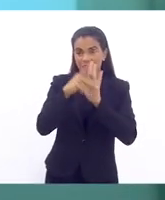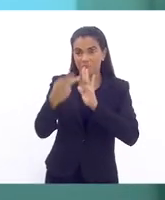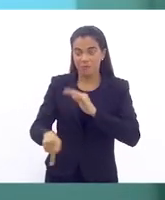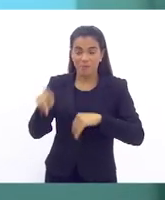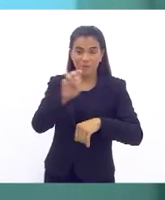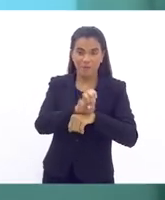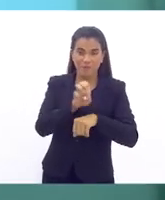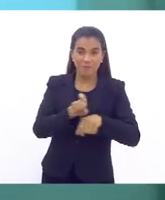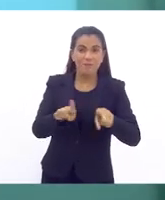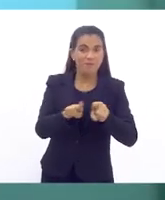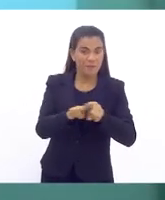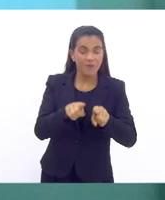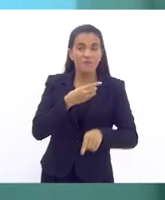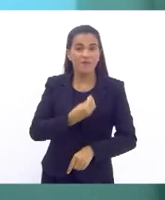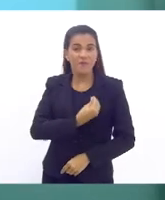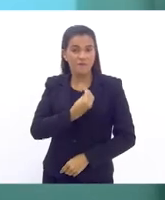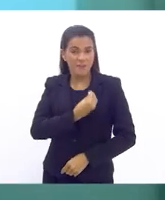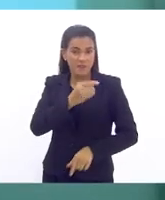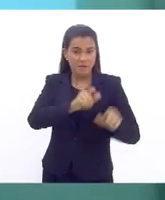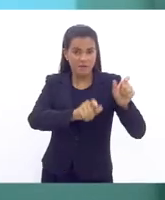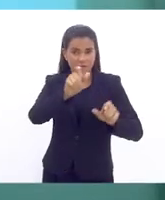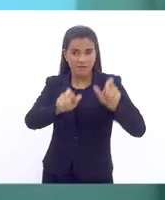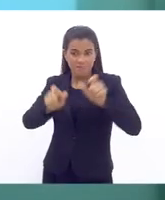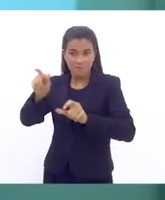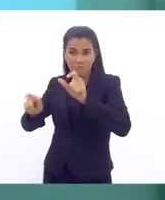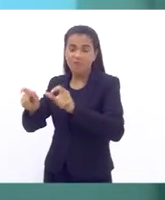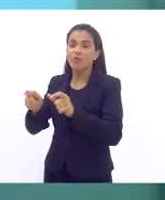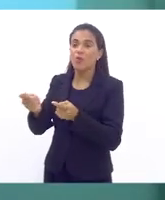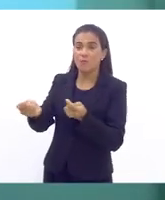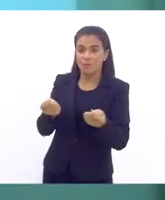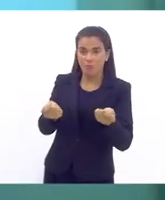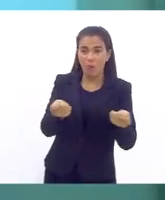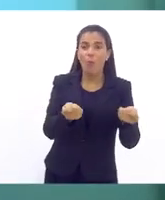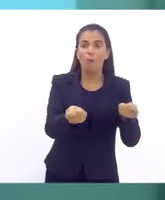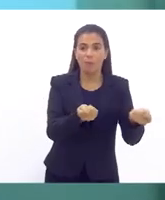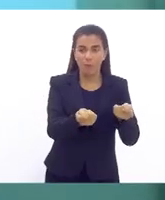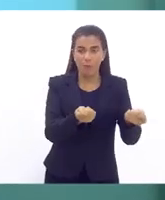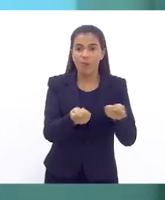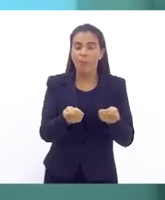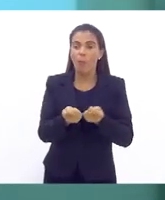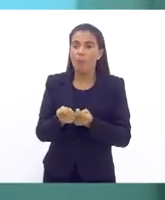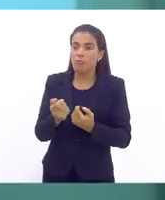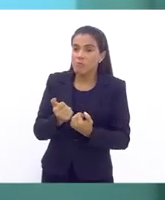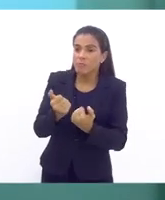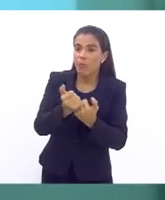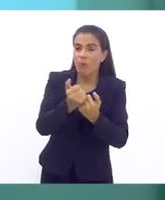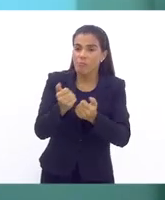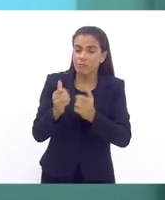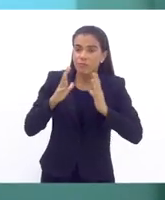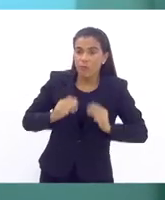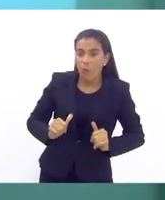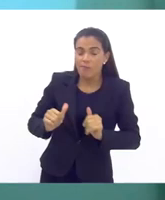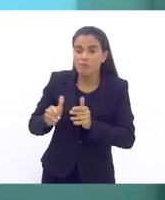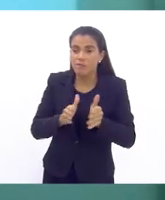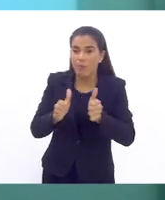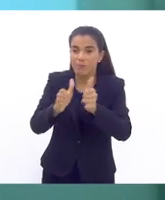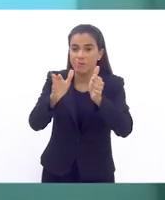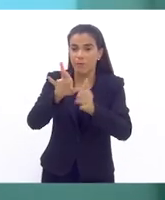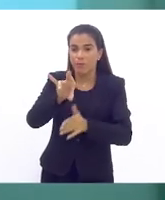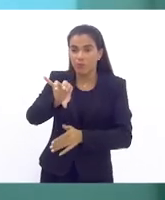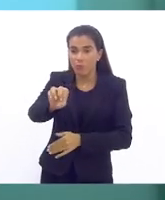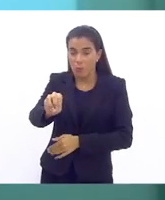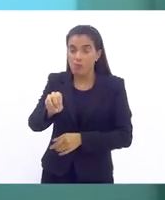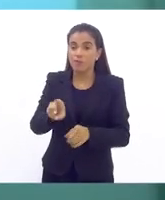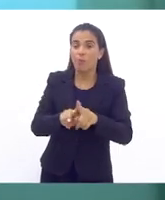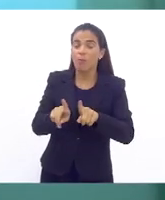e sem falar ainda nas vidas que são poupadas com desassoreamento desses rios a gestão da economia